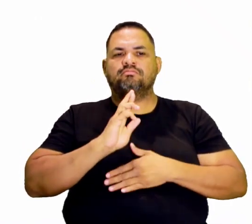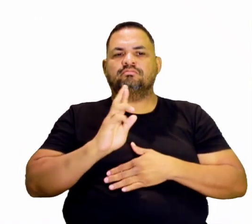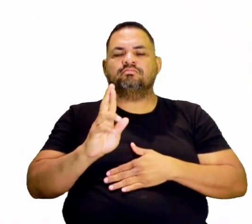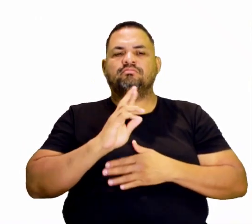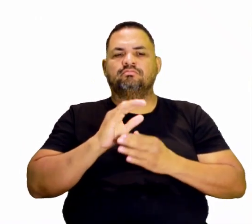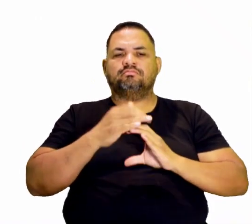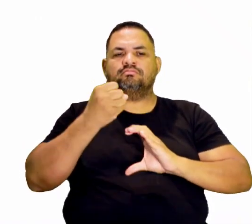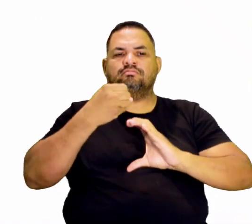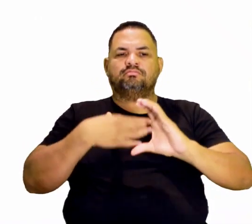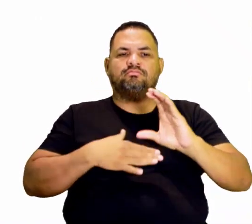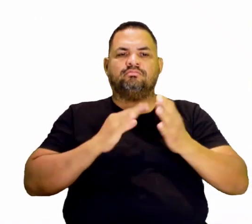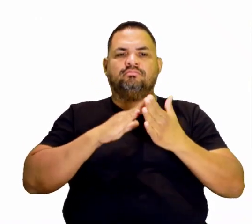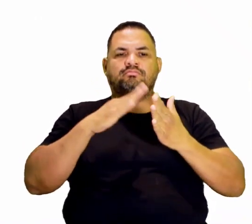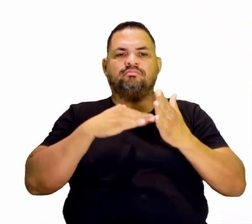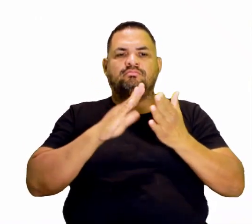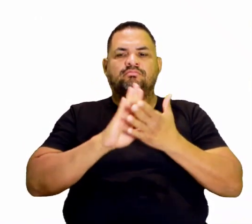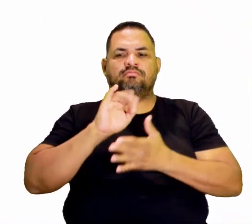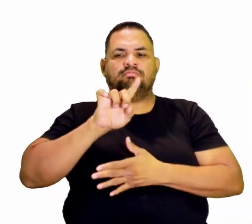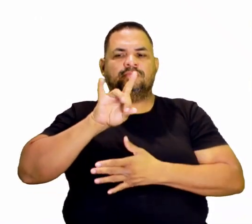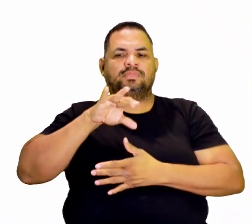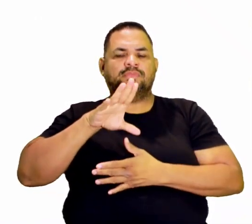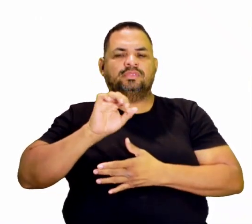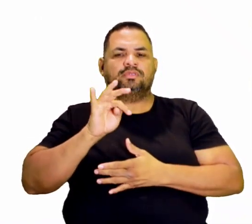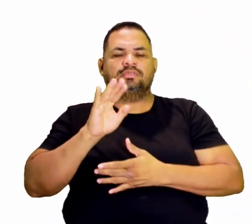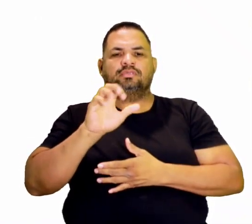a pintura impressionista.